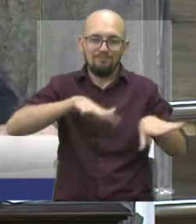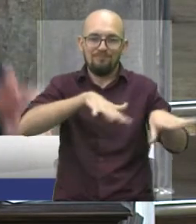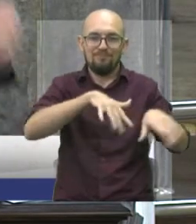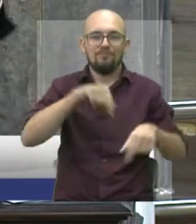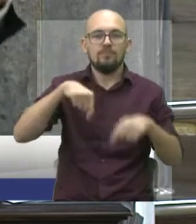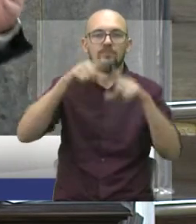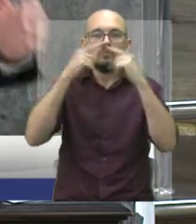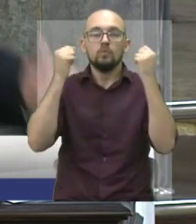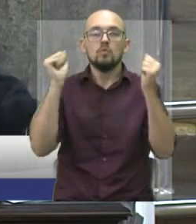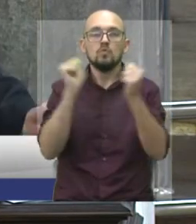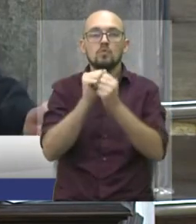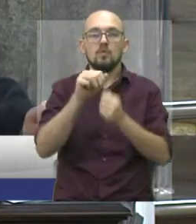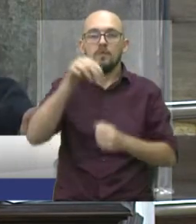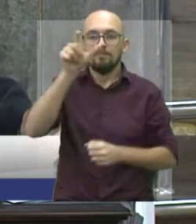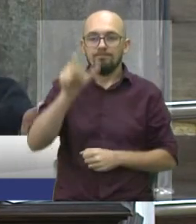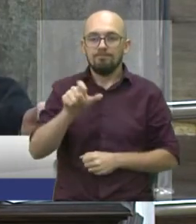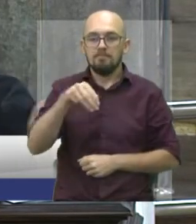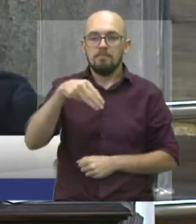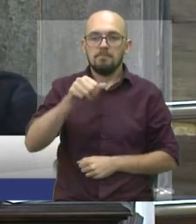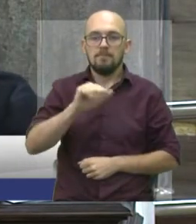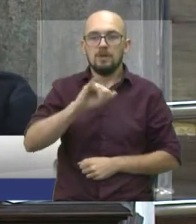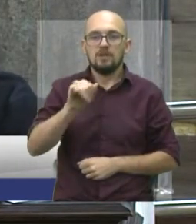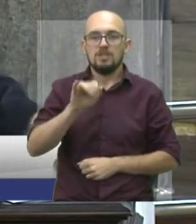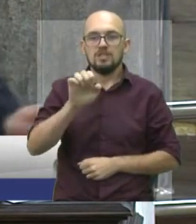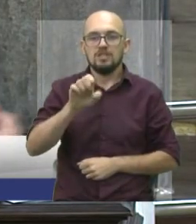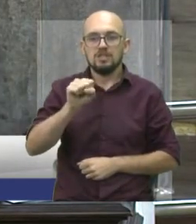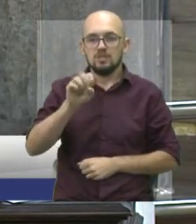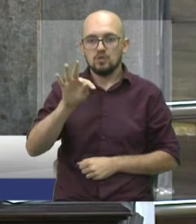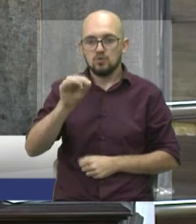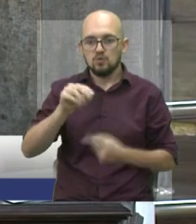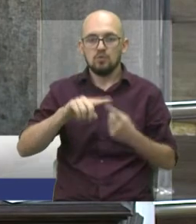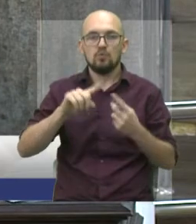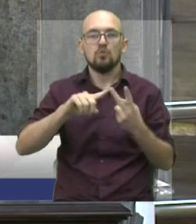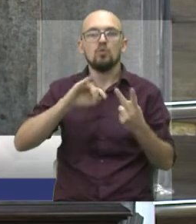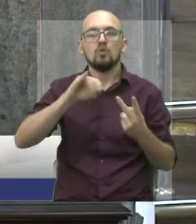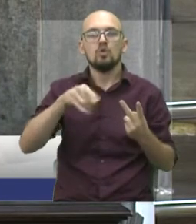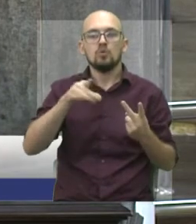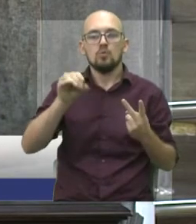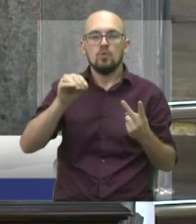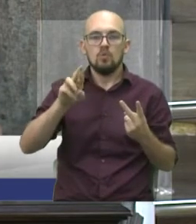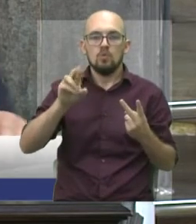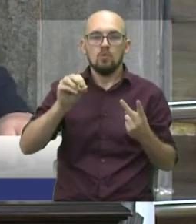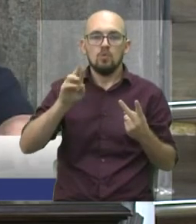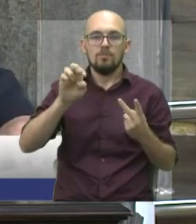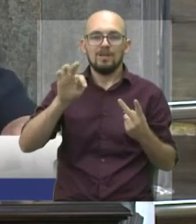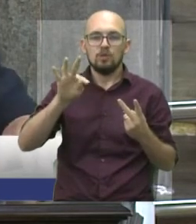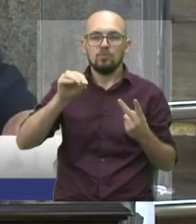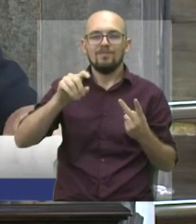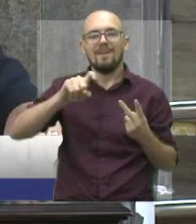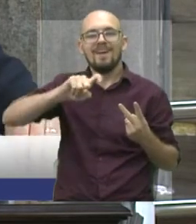juntamente com o Magesto e o João Roberto, que foi ex-assessor parlamentar dessa